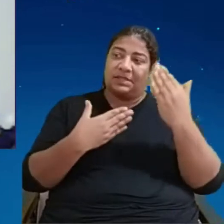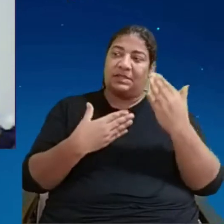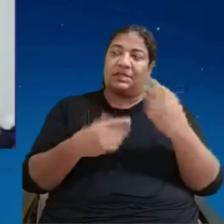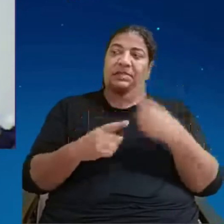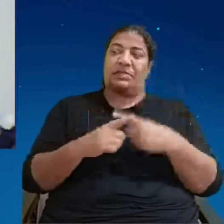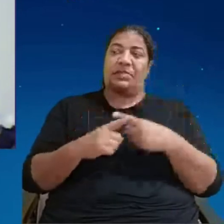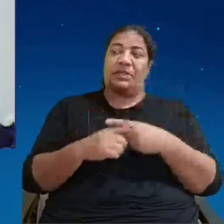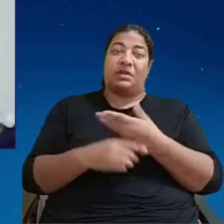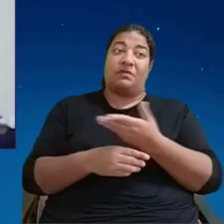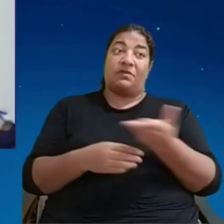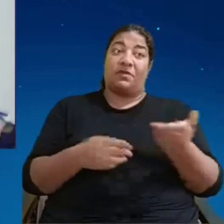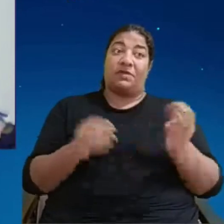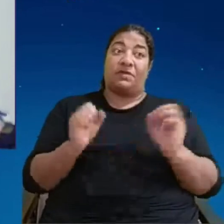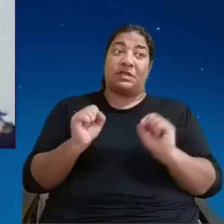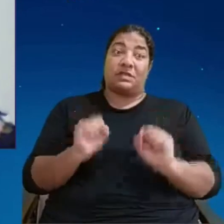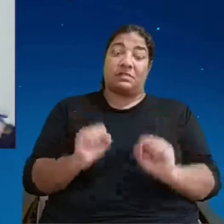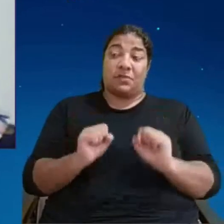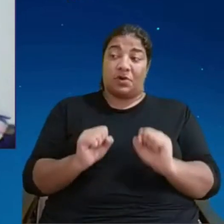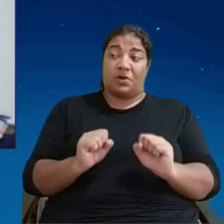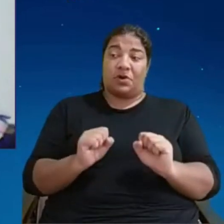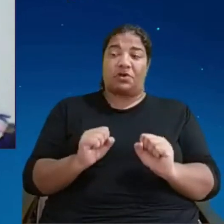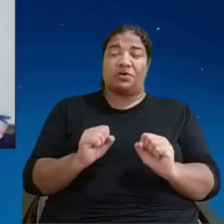possam desfrutar